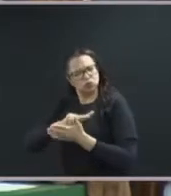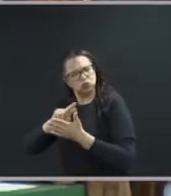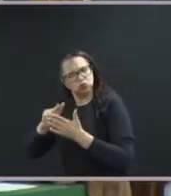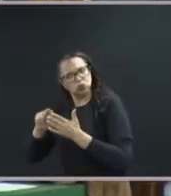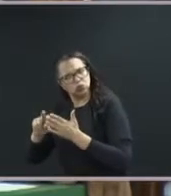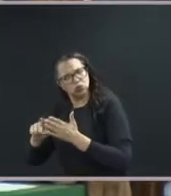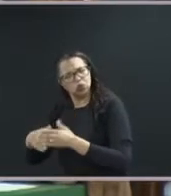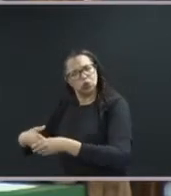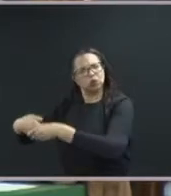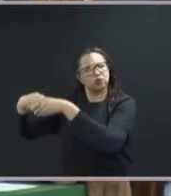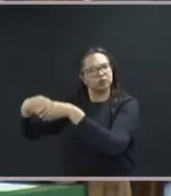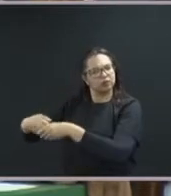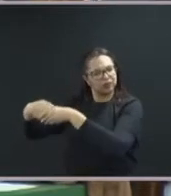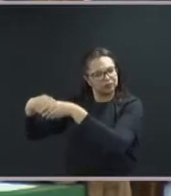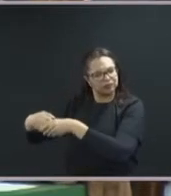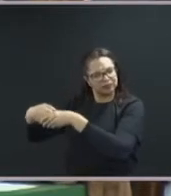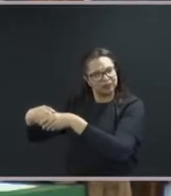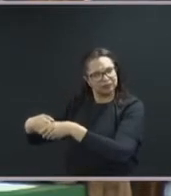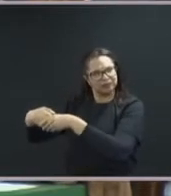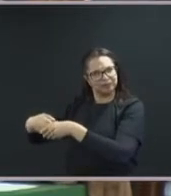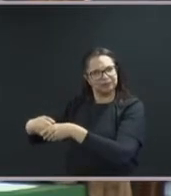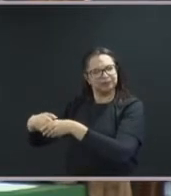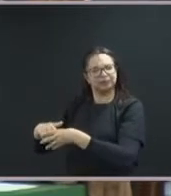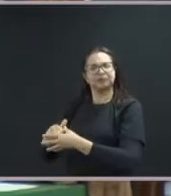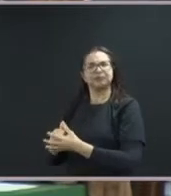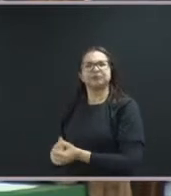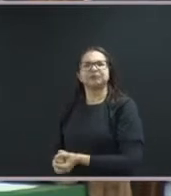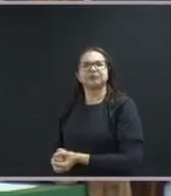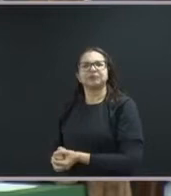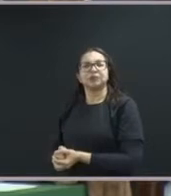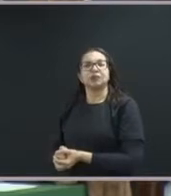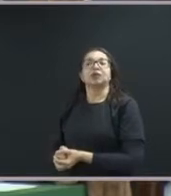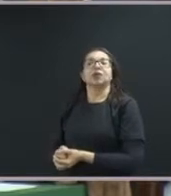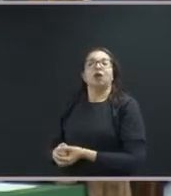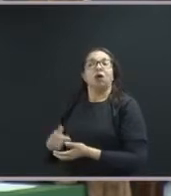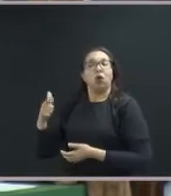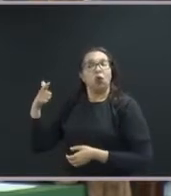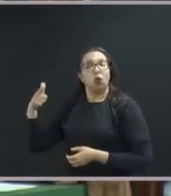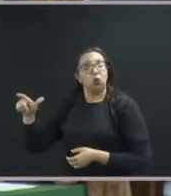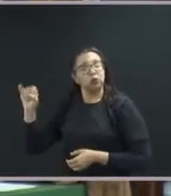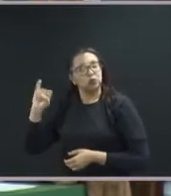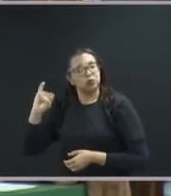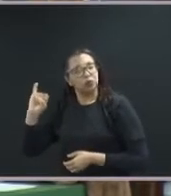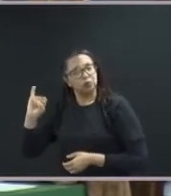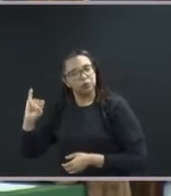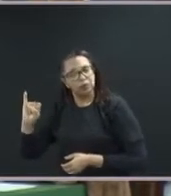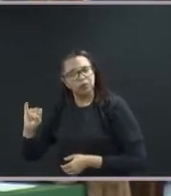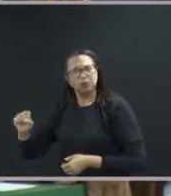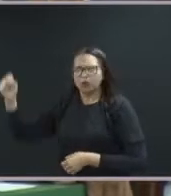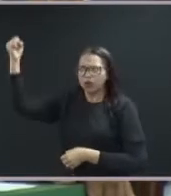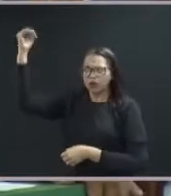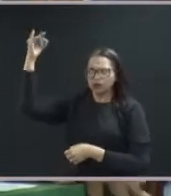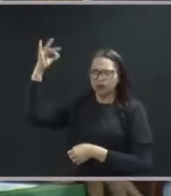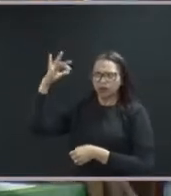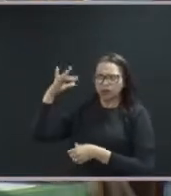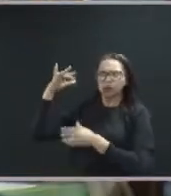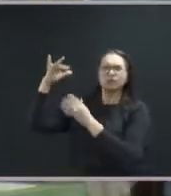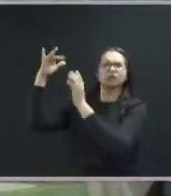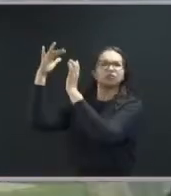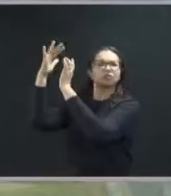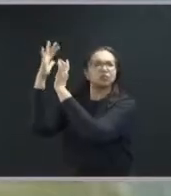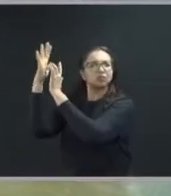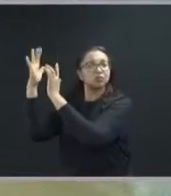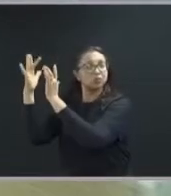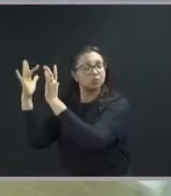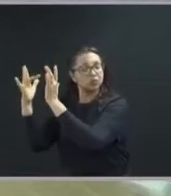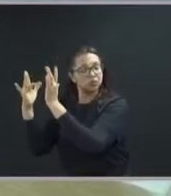Saúdo-vos, Erasto, procurador da cidade, e também o irmão Quarto. A graça de nosso Senhor Jesus Cristo seja com